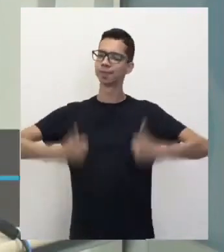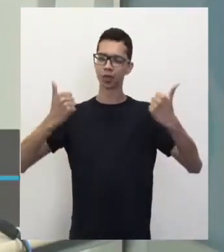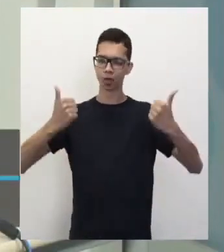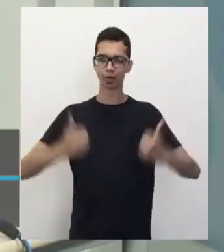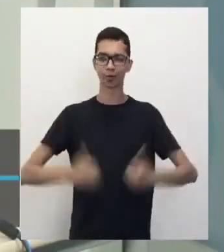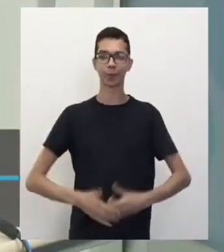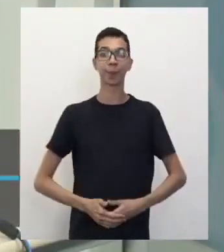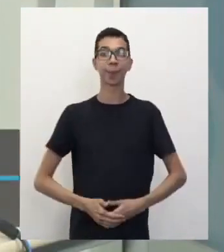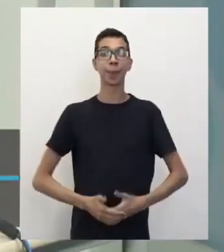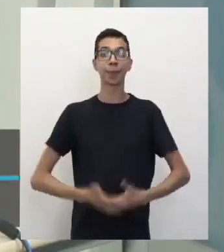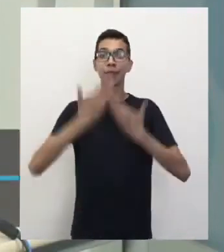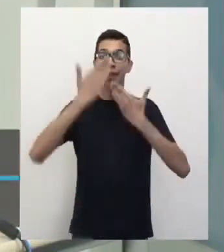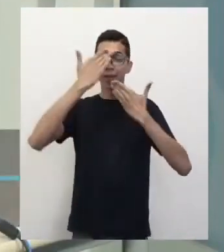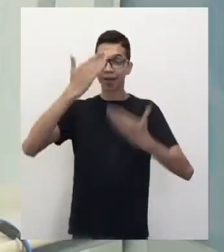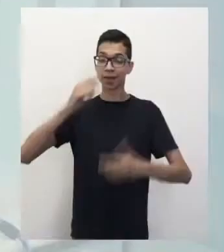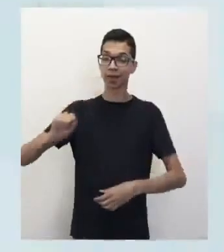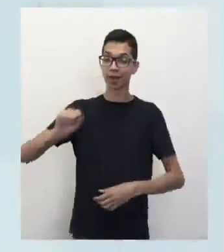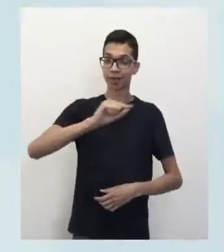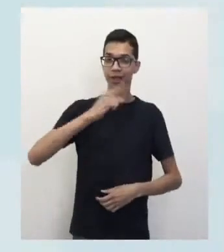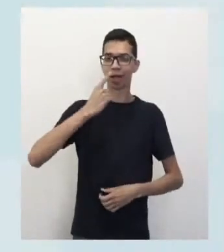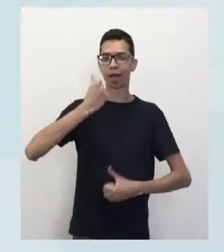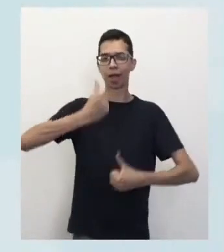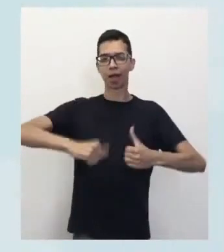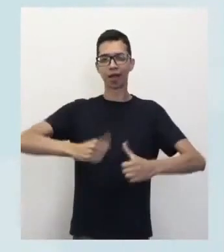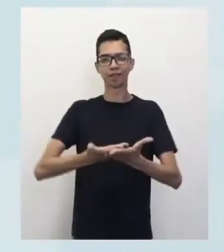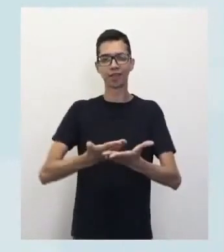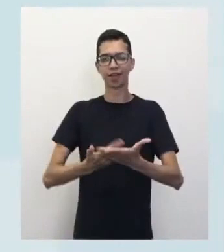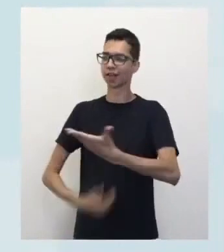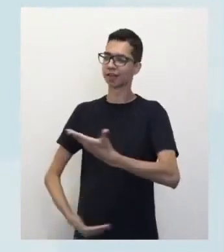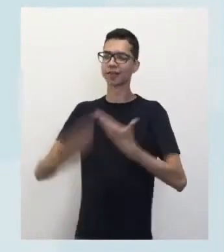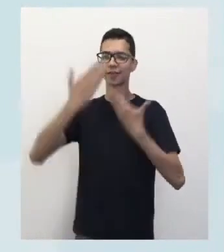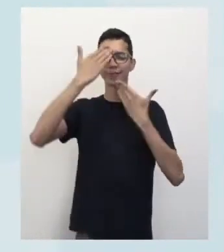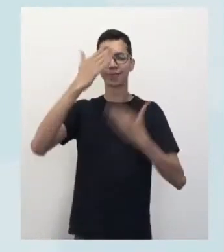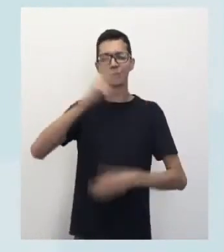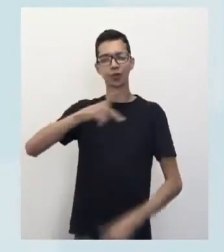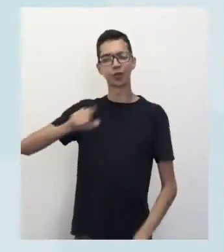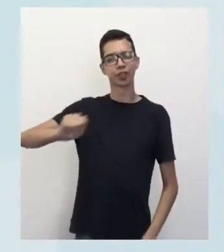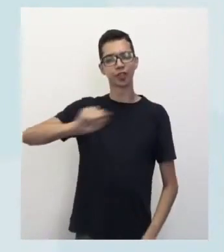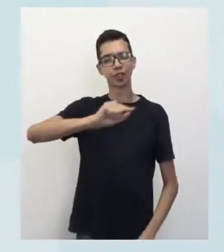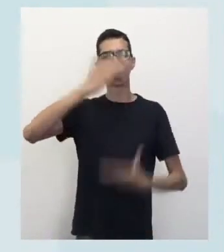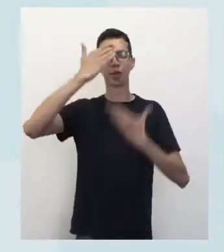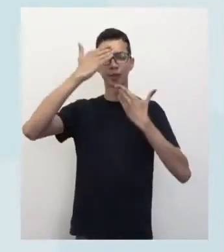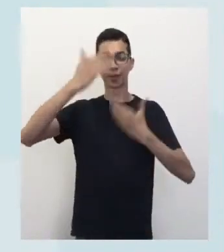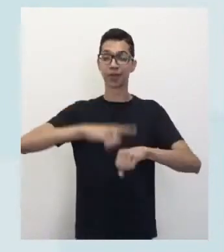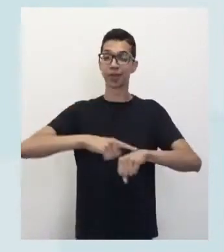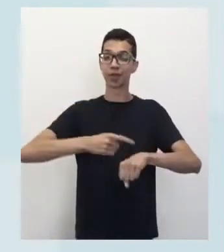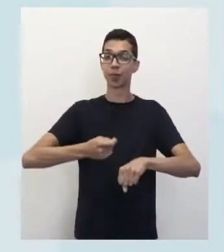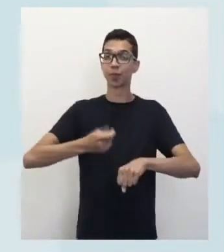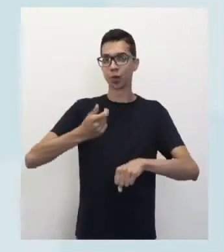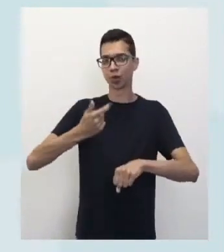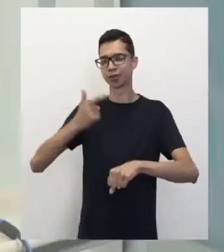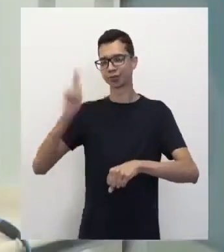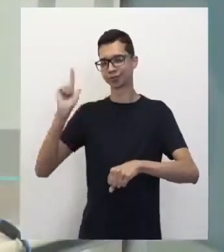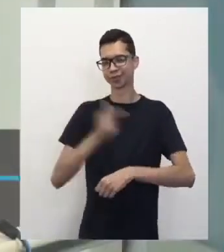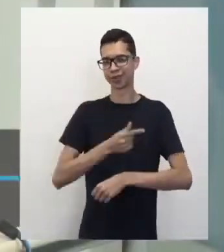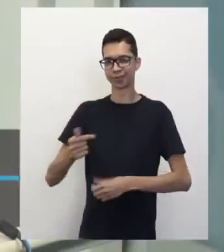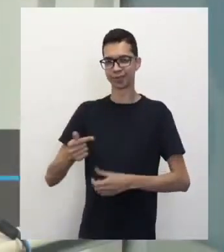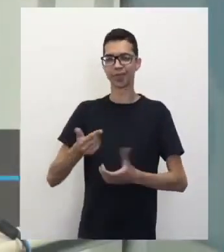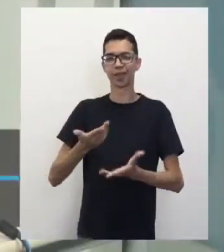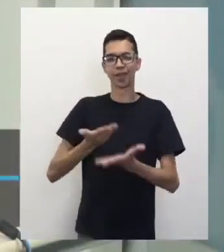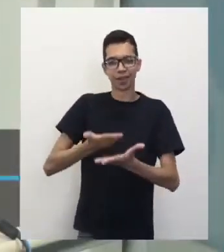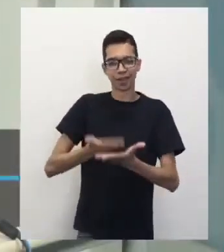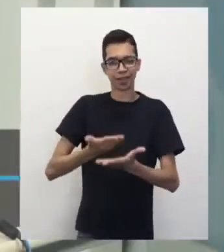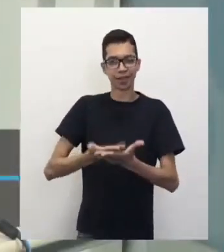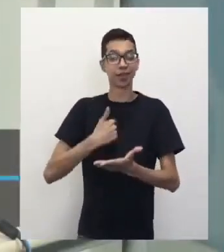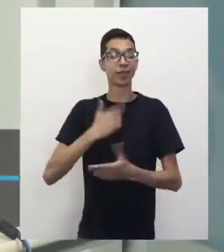E agradecer, avaliem a aula, então, gratidão, obrigada, professores. Nós estávamos até pouco tempo, até a semana passada, praticamente em sala de aula, nós